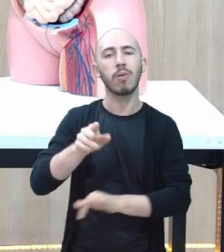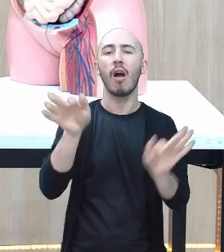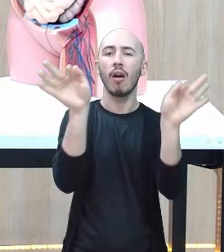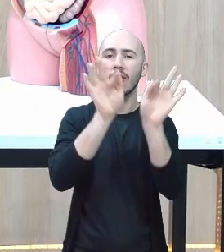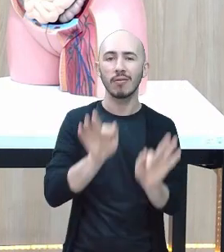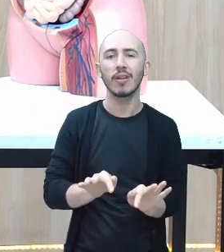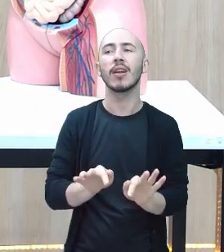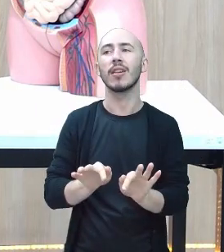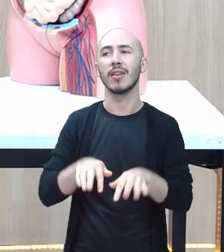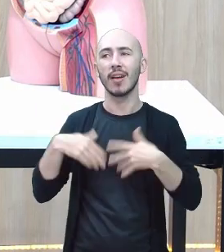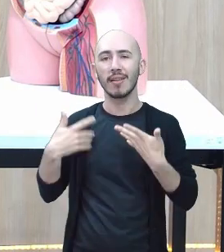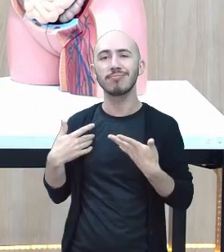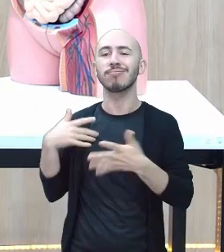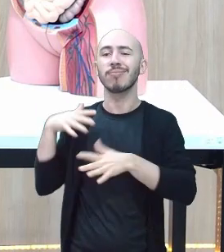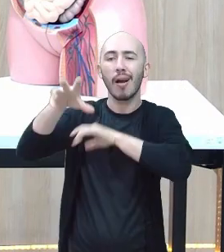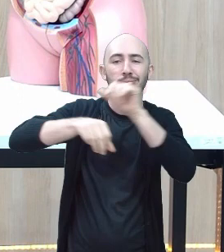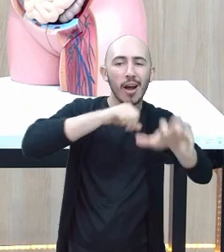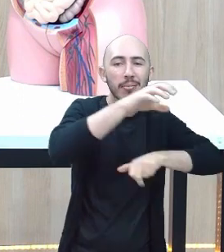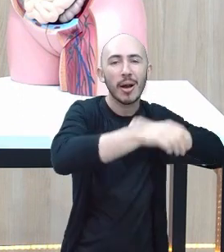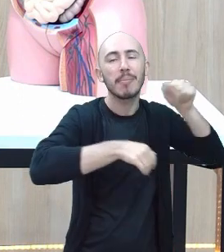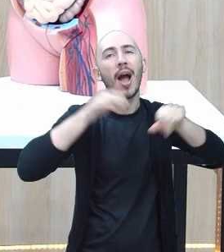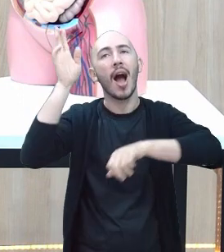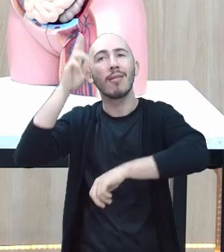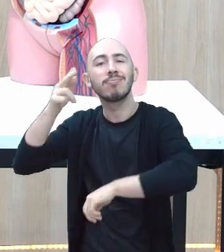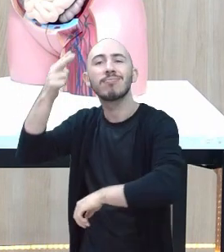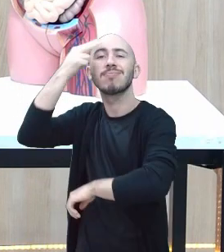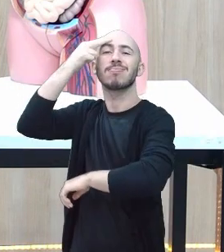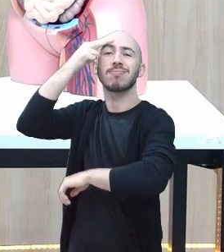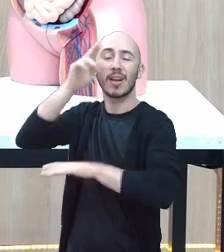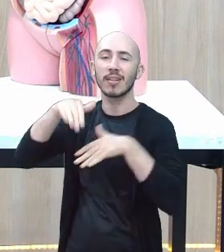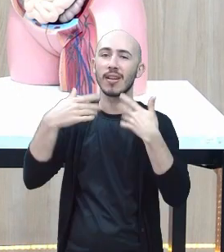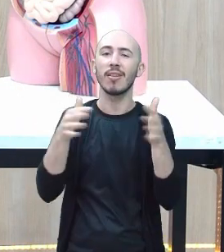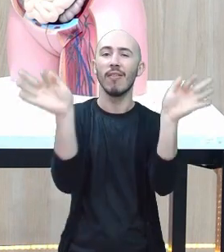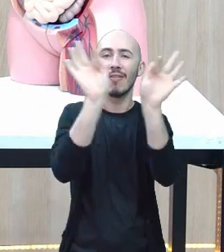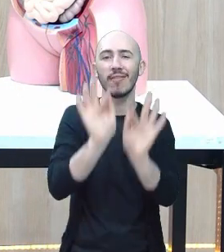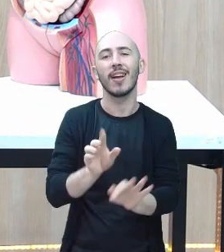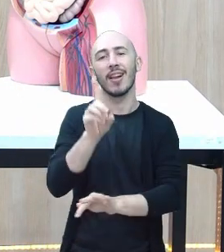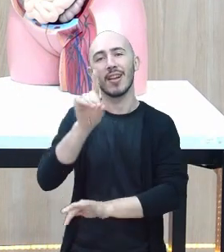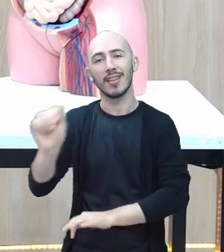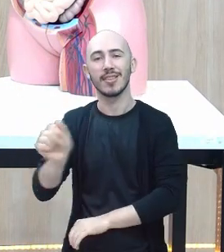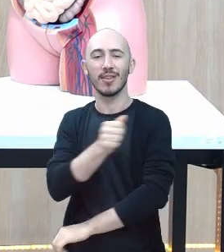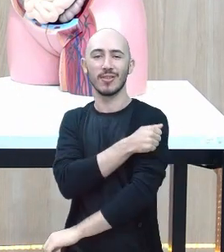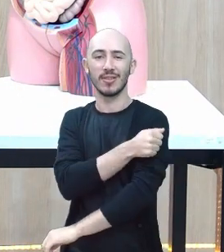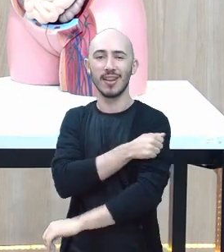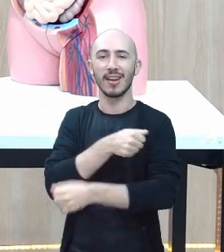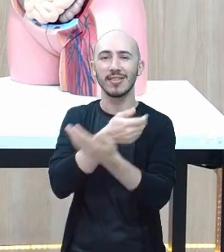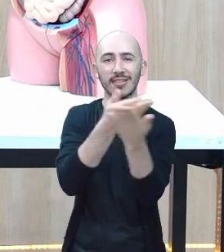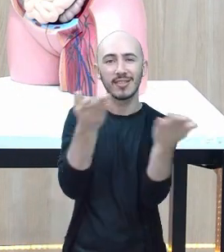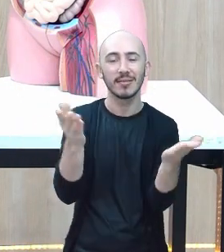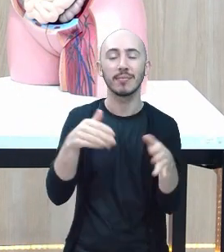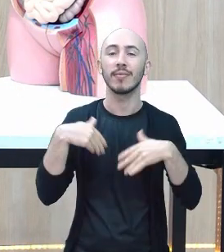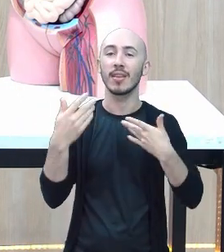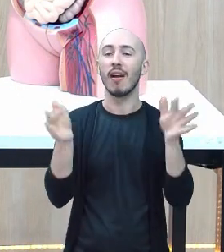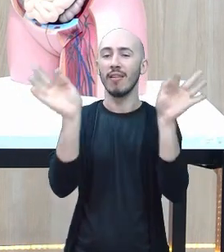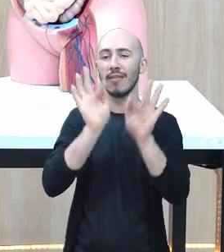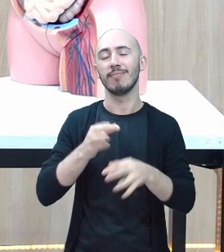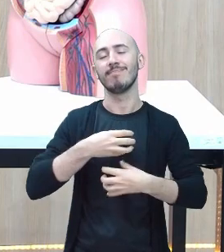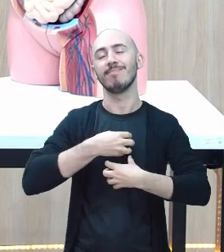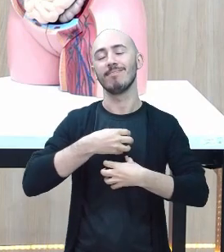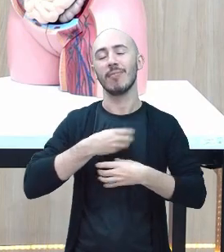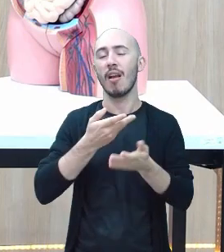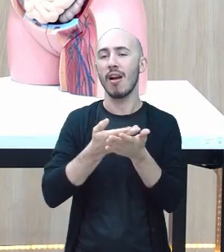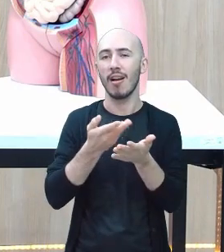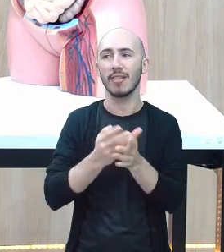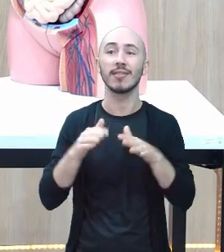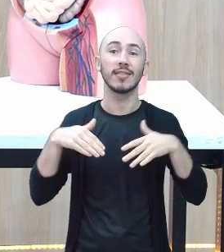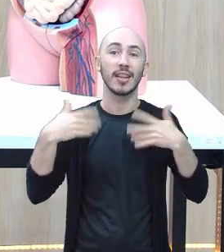os seus sonhos. Feliz Dia dos Estudantes para vocês. Estou muito feliz em poder estar aqui para mais uma aula.